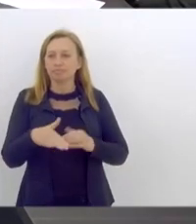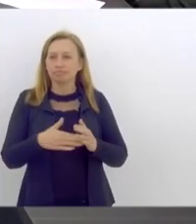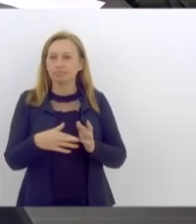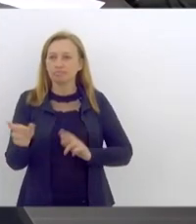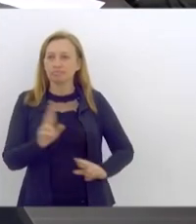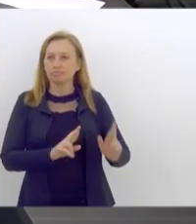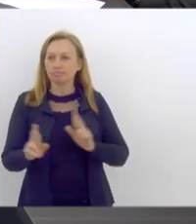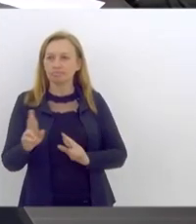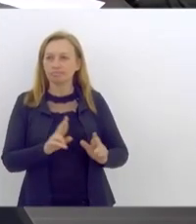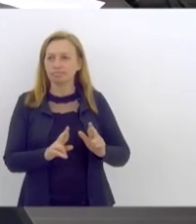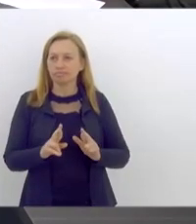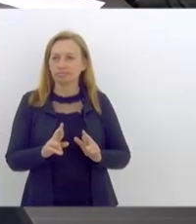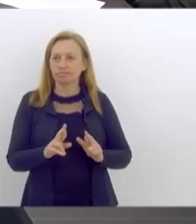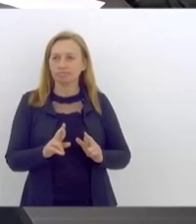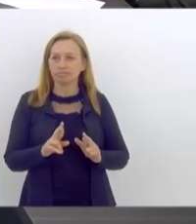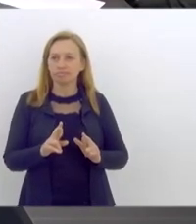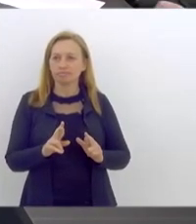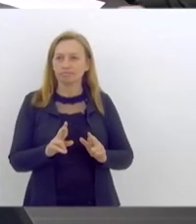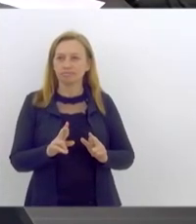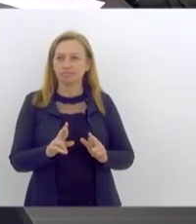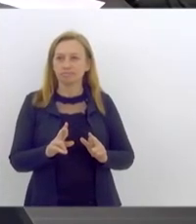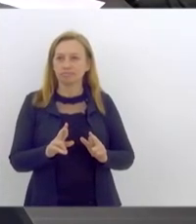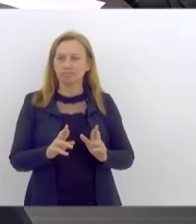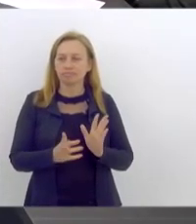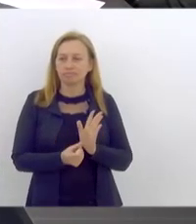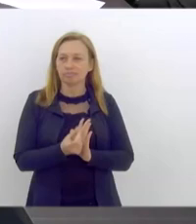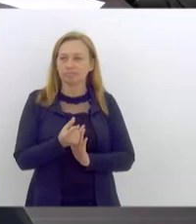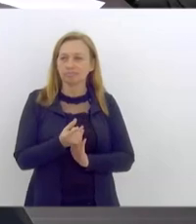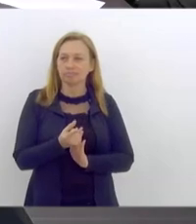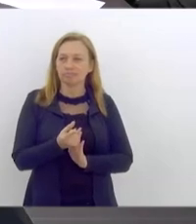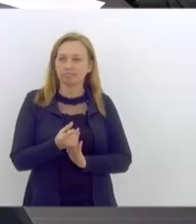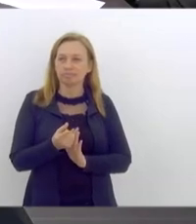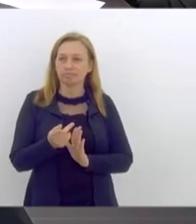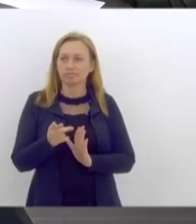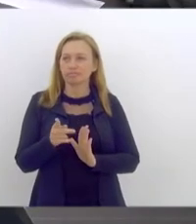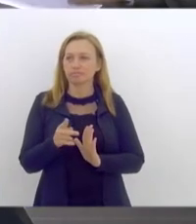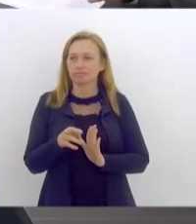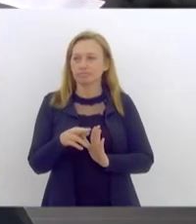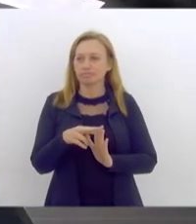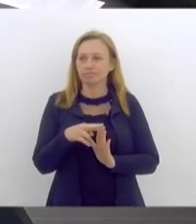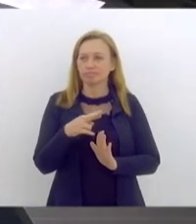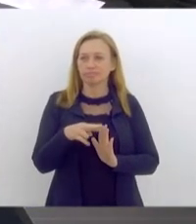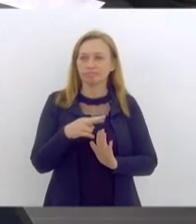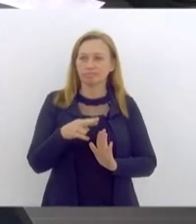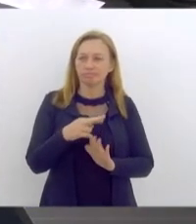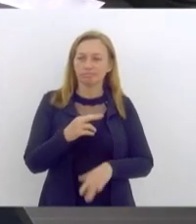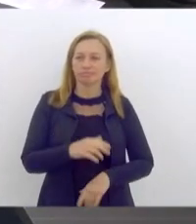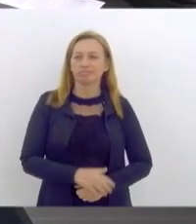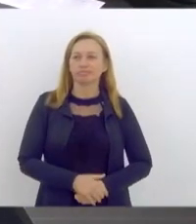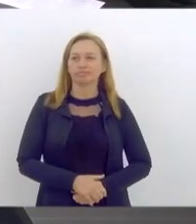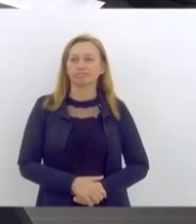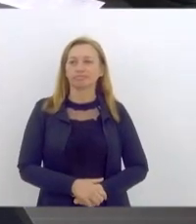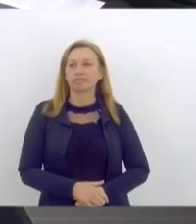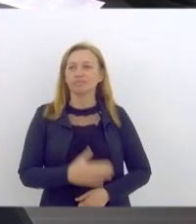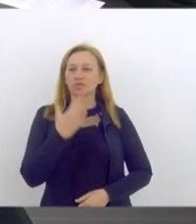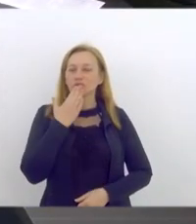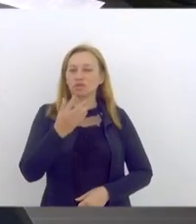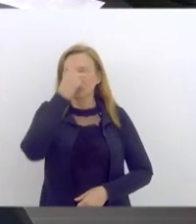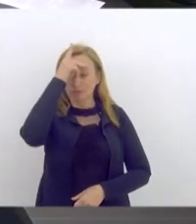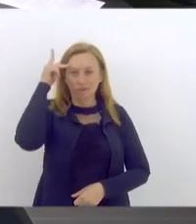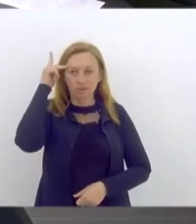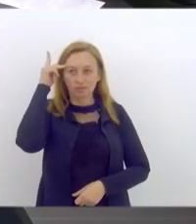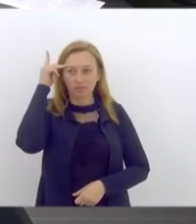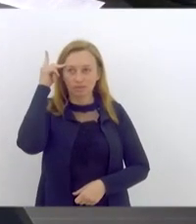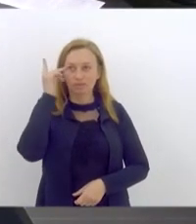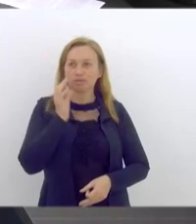relacionamento entre instituição financeira e correspondente essa resolução um dos itens que ela traz são as os tipos de pessoas jurídica que